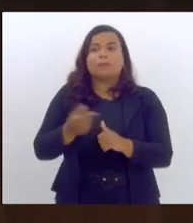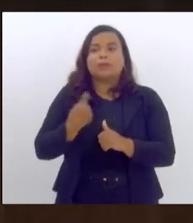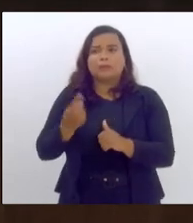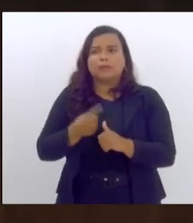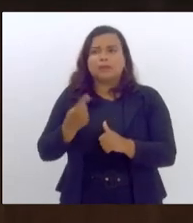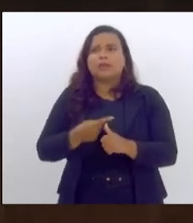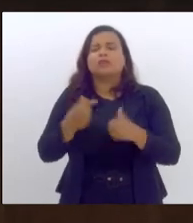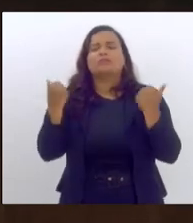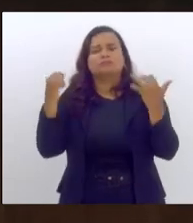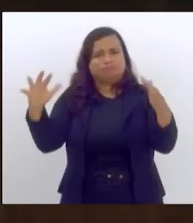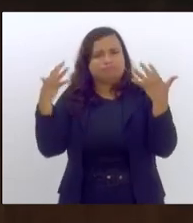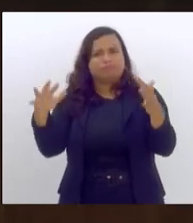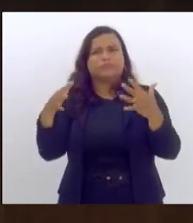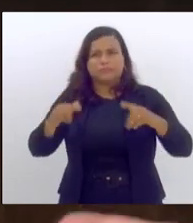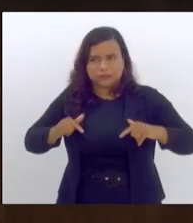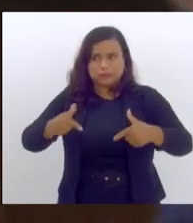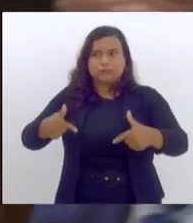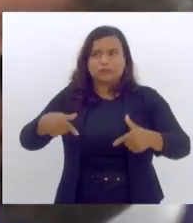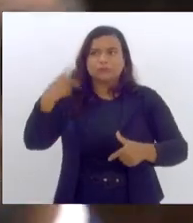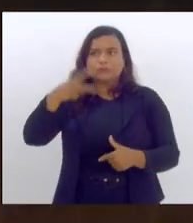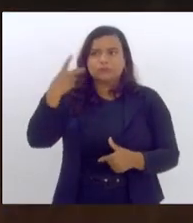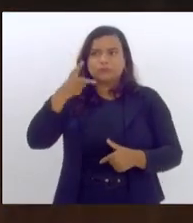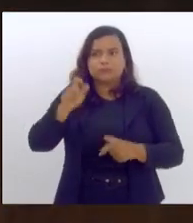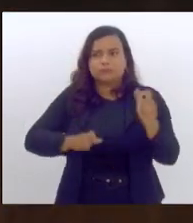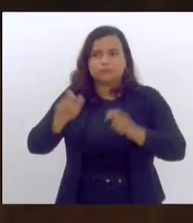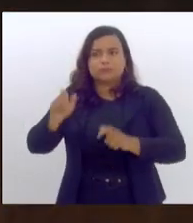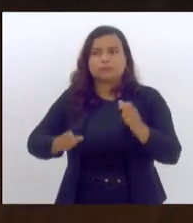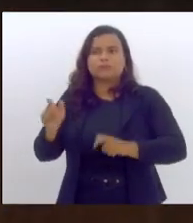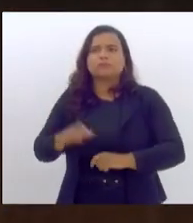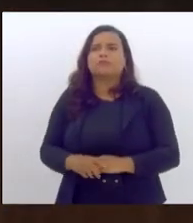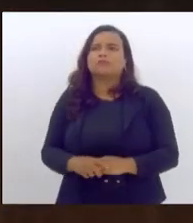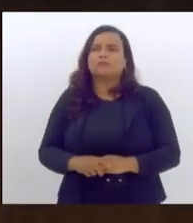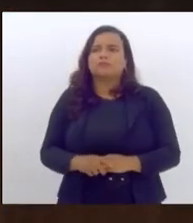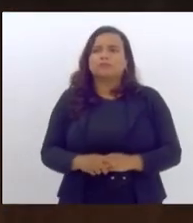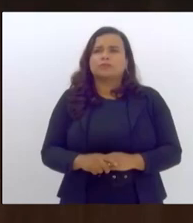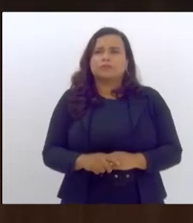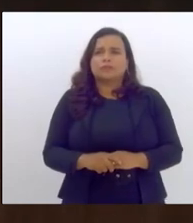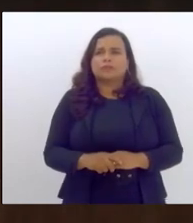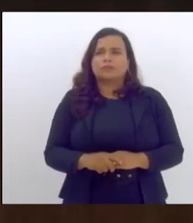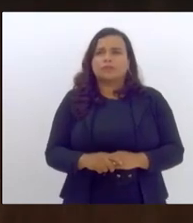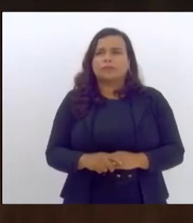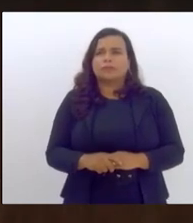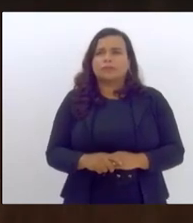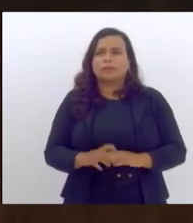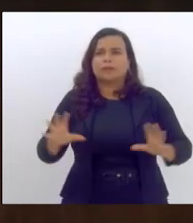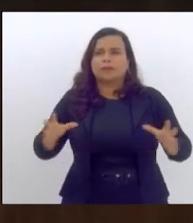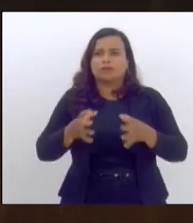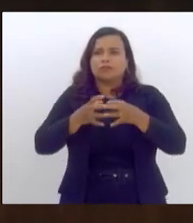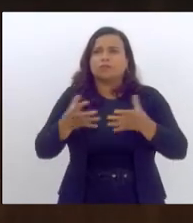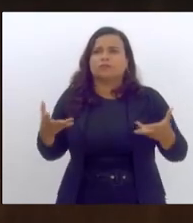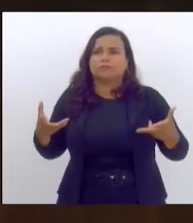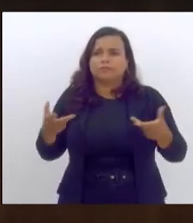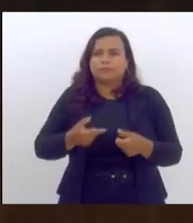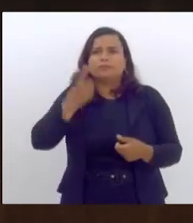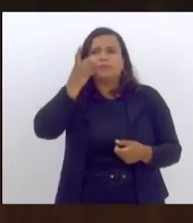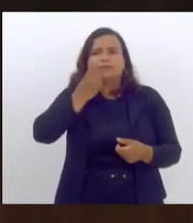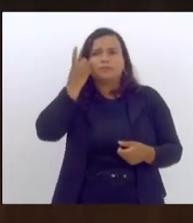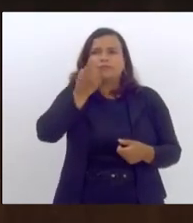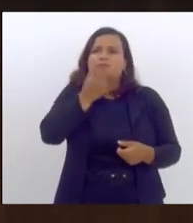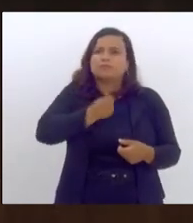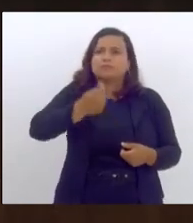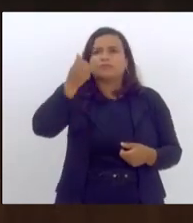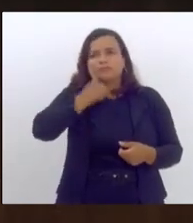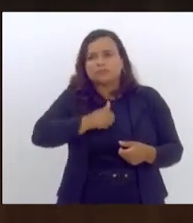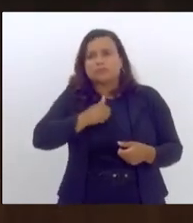essa iniciativa parlamentar que reúne esse time de primeira grandeza de deputados e